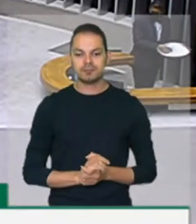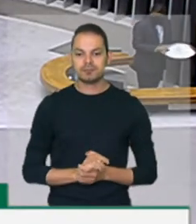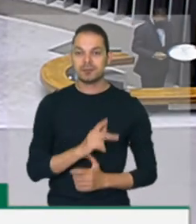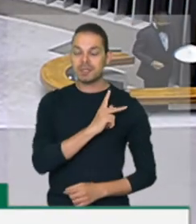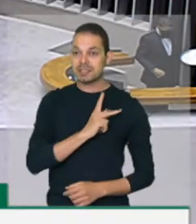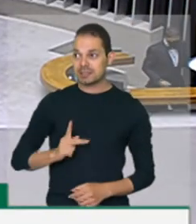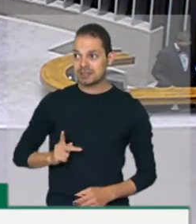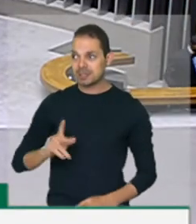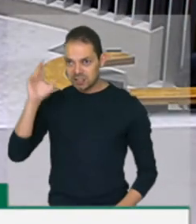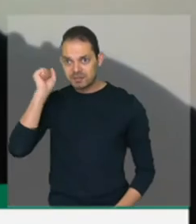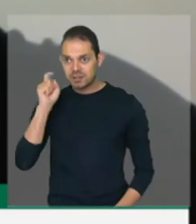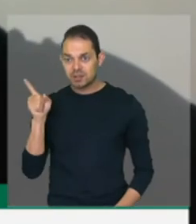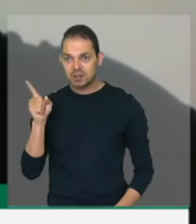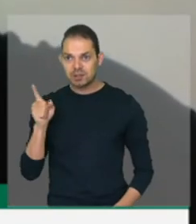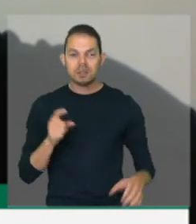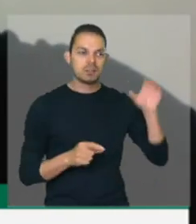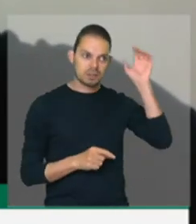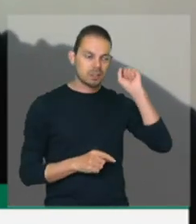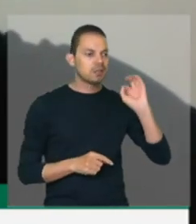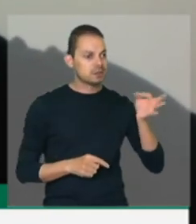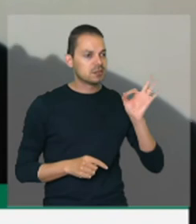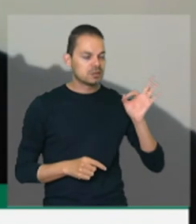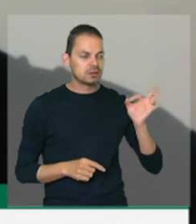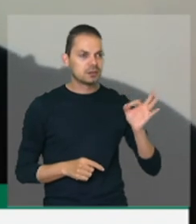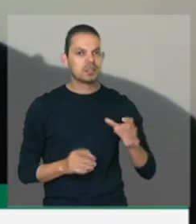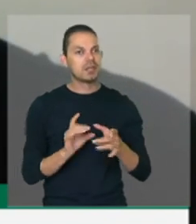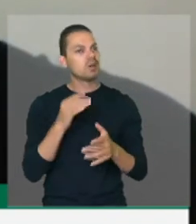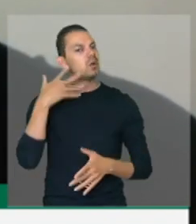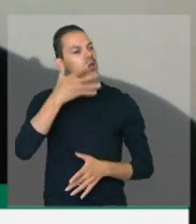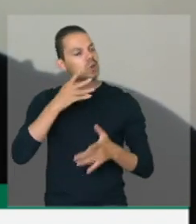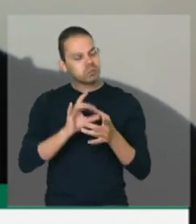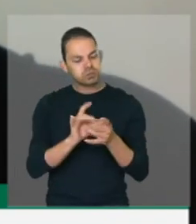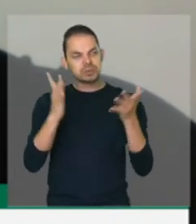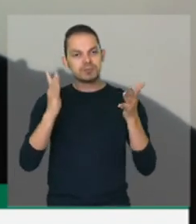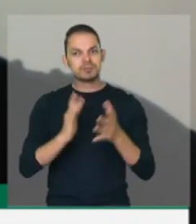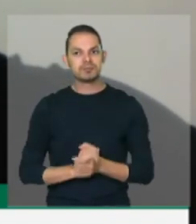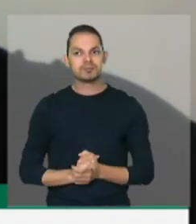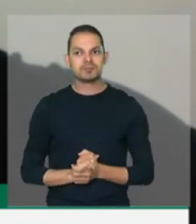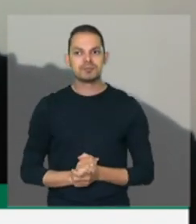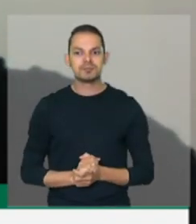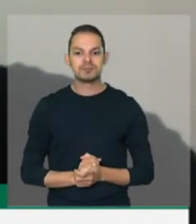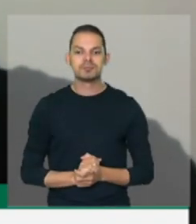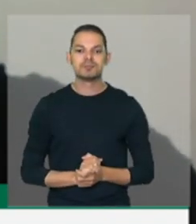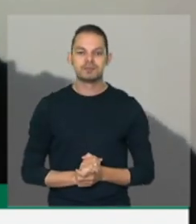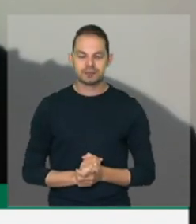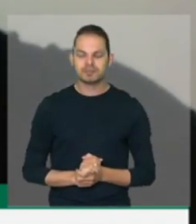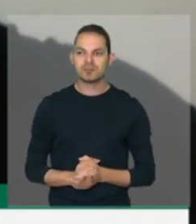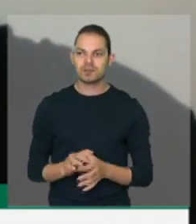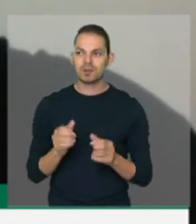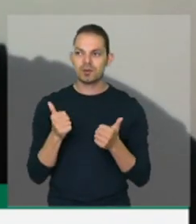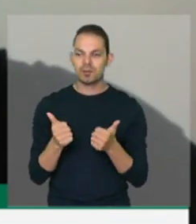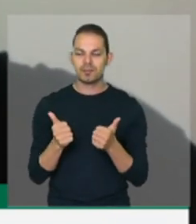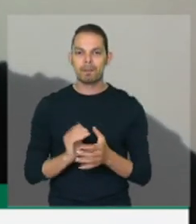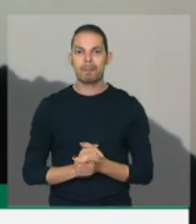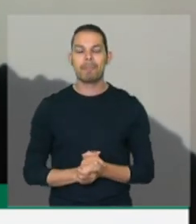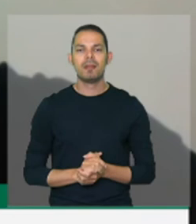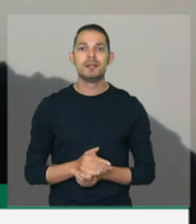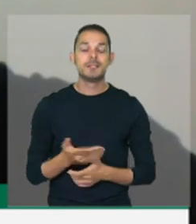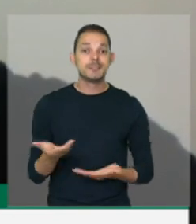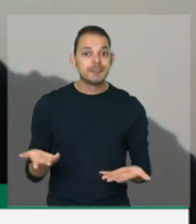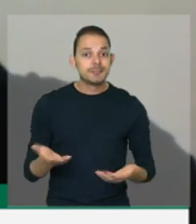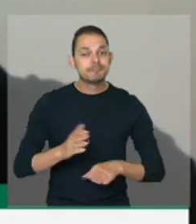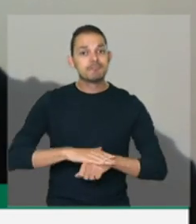Presidente, está me copiando, presidente? Estou lhe ouvindo. Deputado Daniel, pode falar, Vossa Excelência, com a palavra. Perfeito, presidente. Olha, eu vou